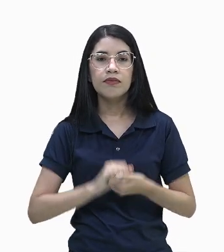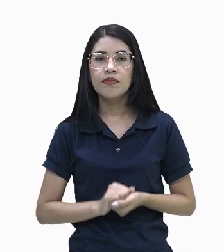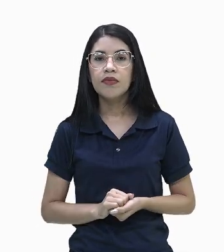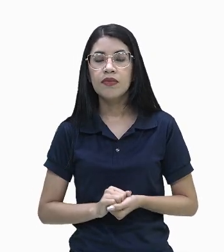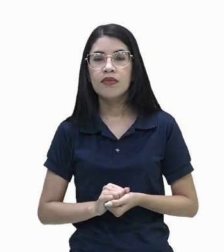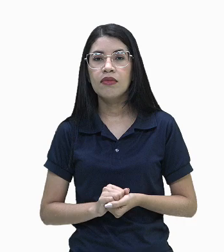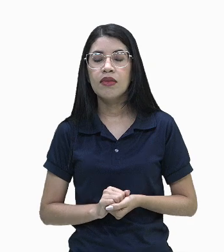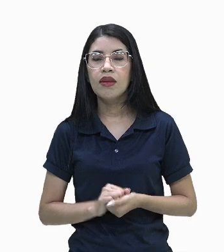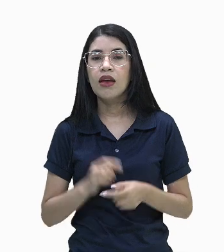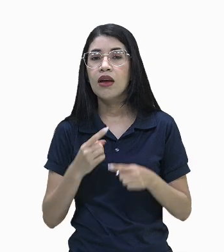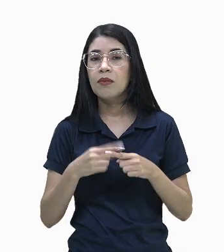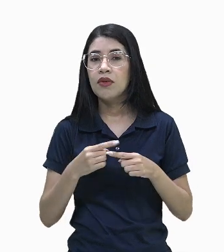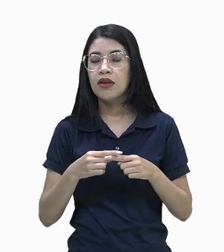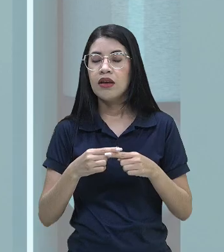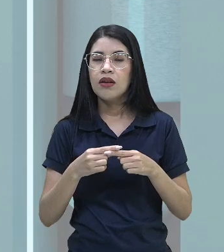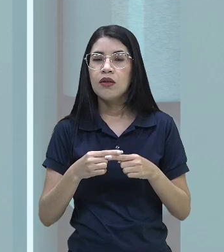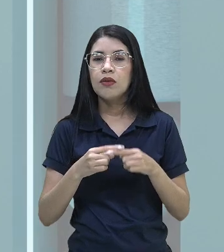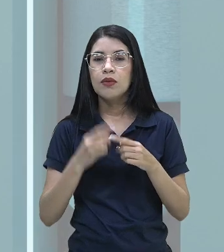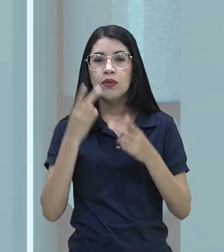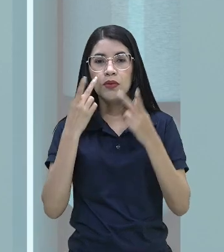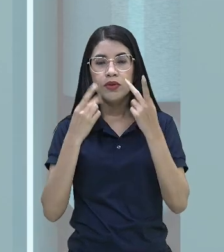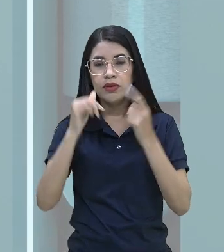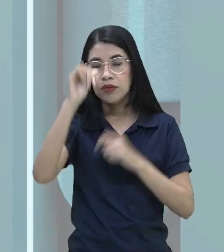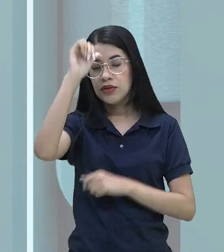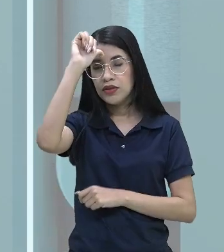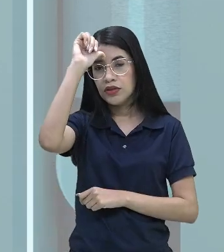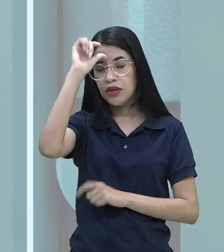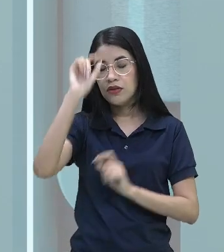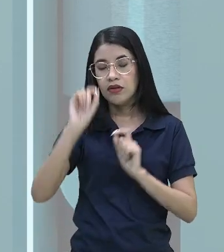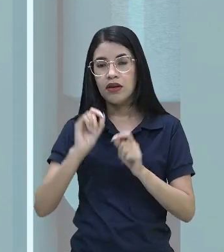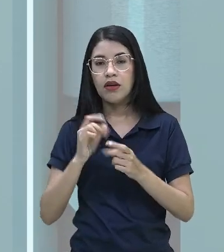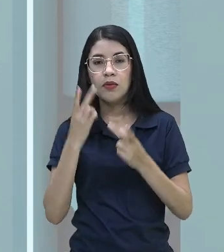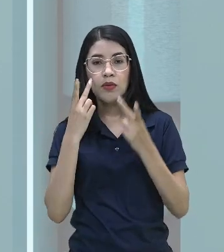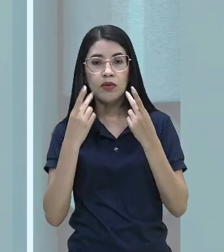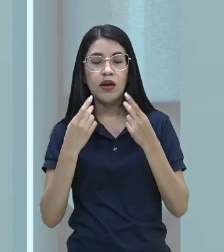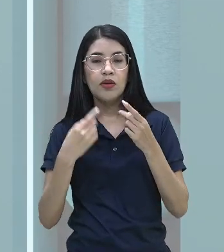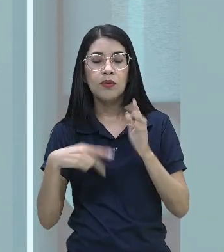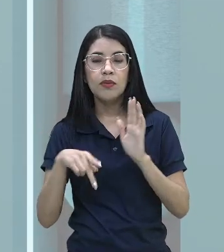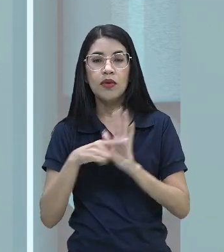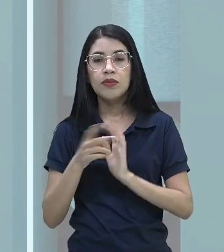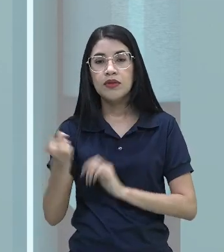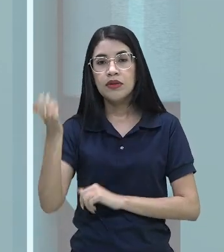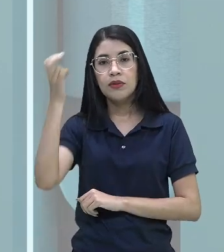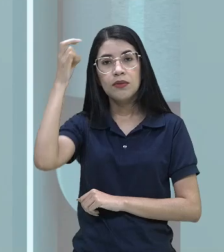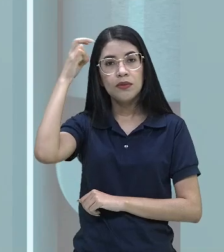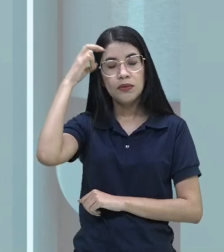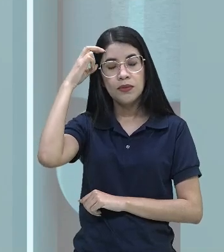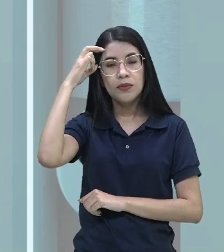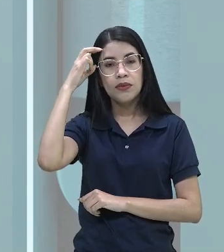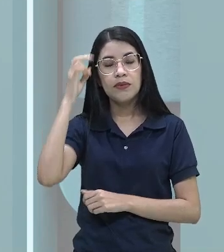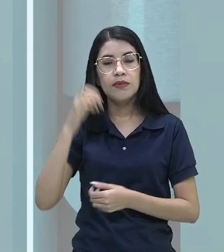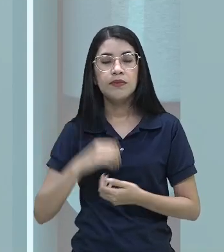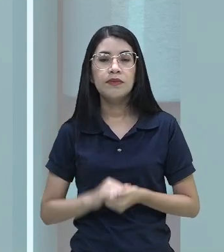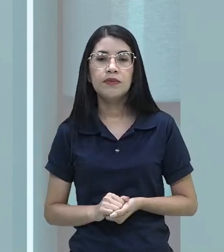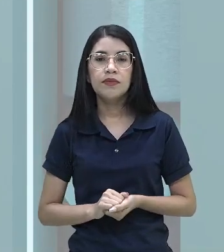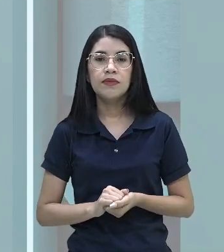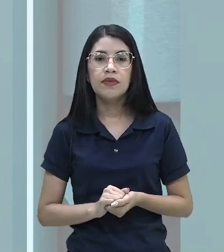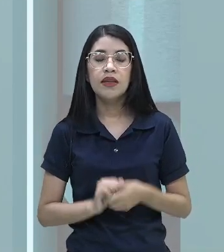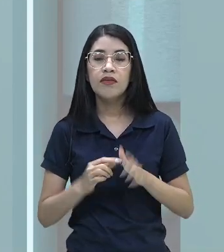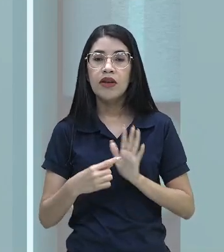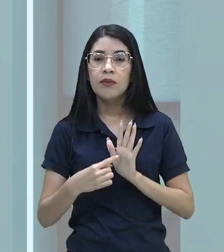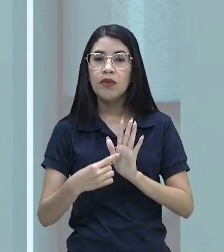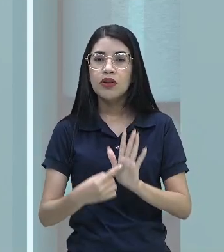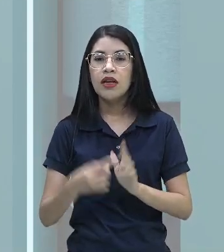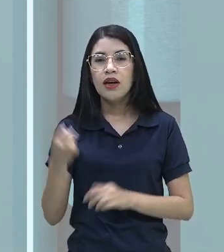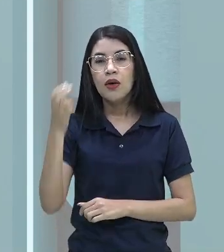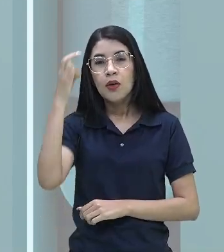para vocês, porque o teatro indiano ele vai ser um teatro cultural, ele vai buscar a cultura, ele vai mostrar, é como